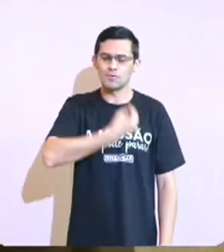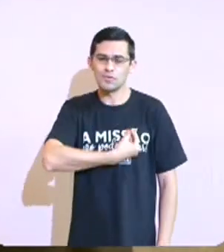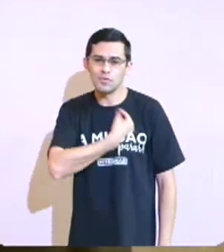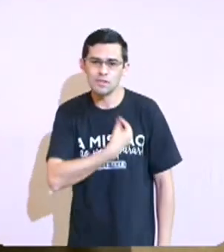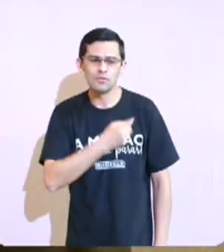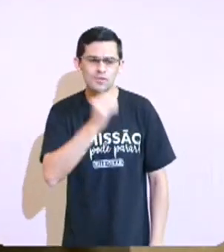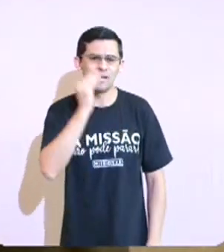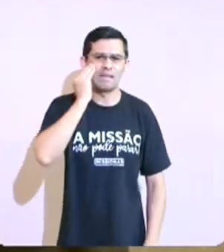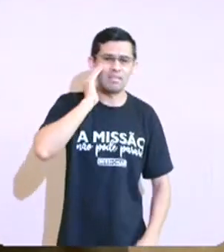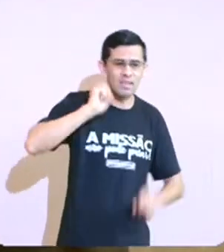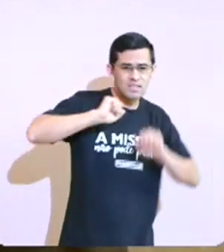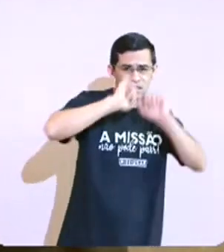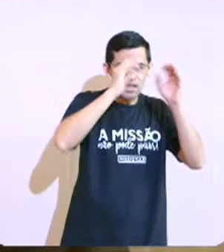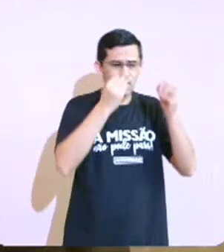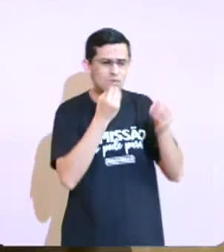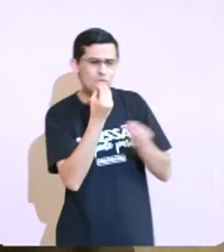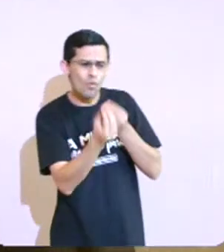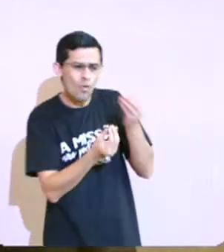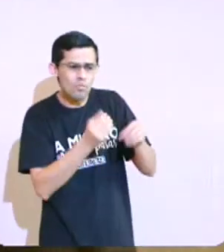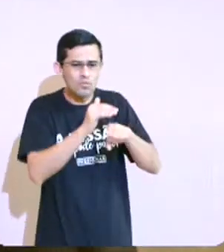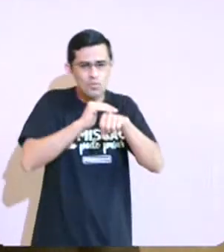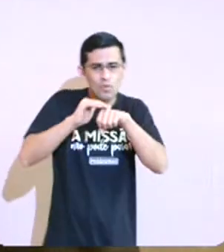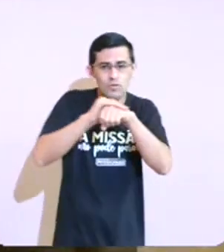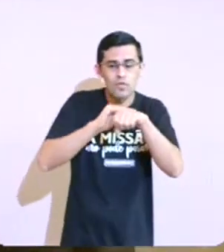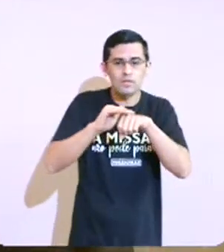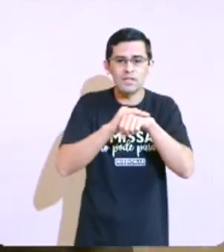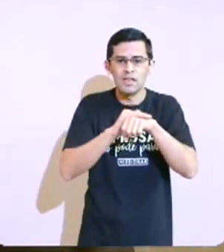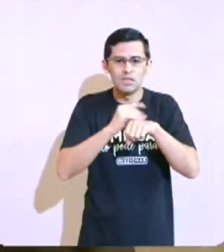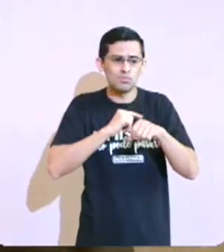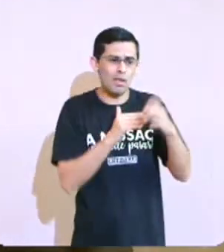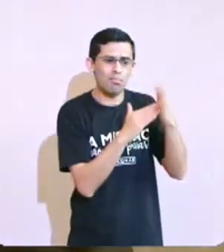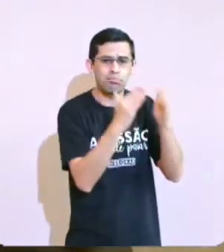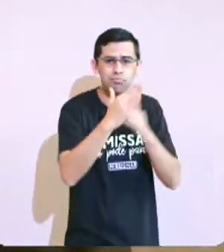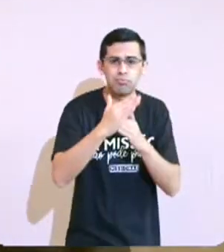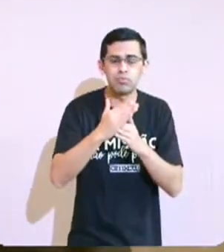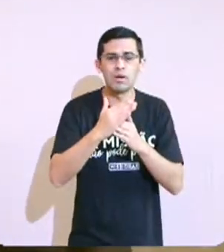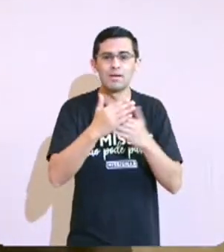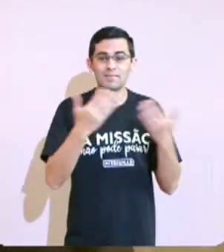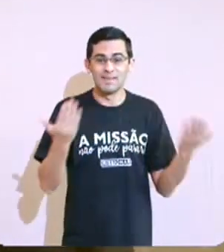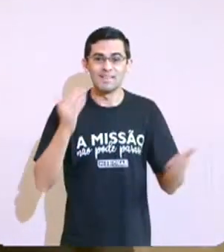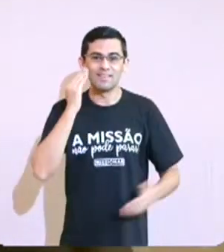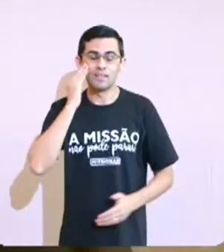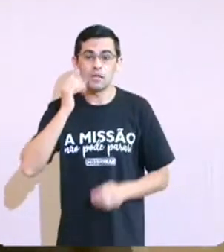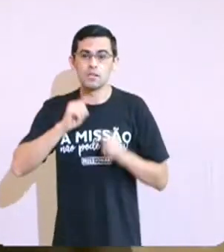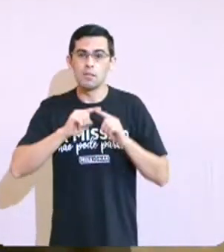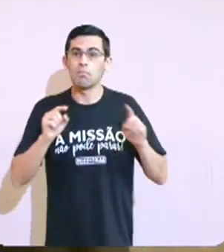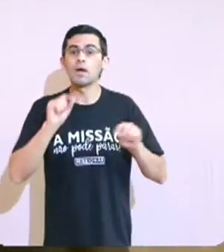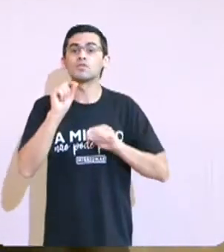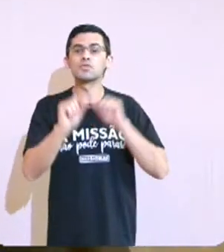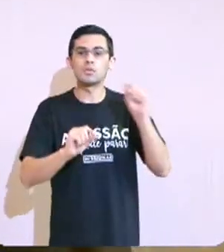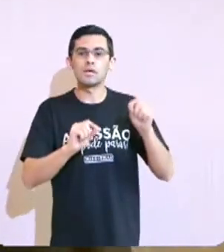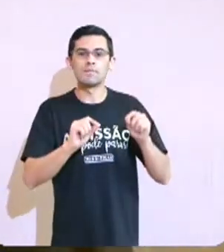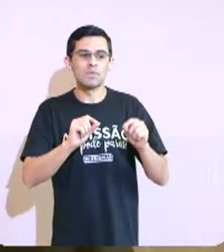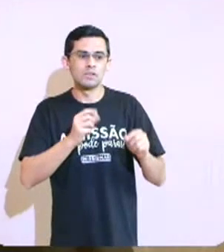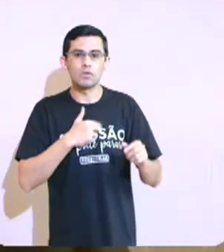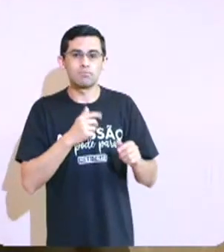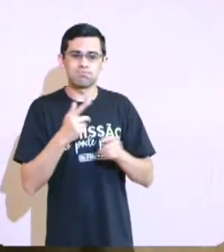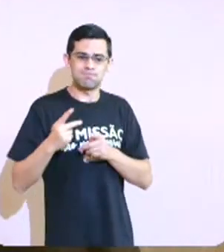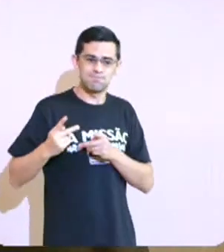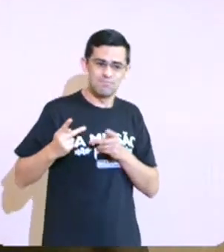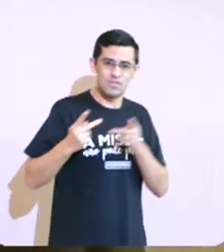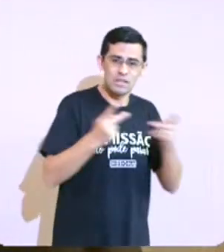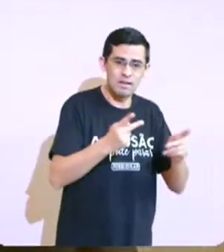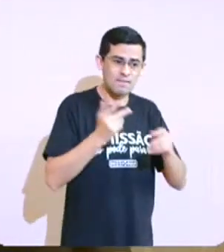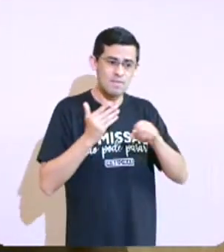os entende, conhece o vocabulário deles. Não há grandes barreiras a serem cruzadas, a não ser a barreira dos que são para